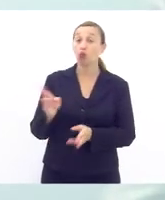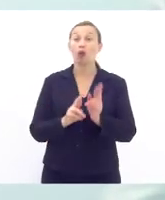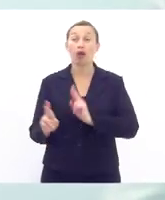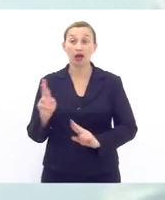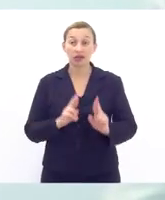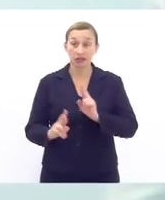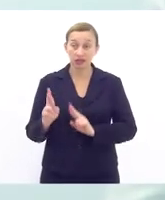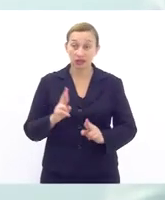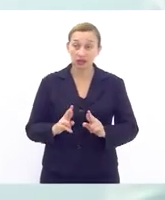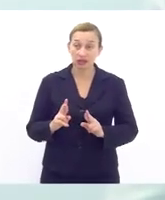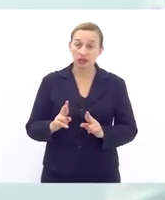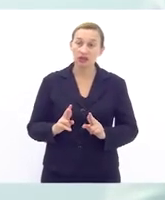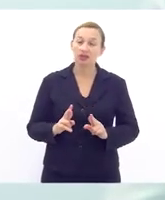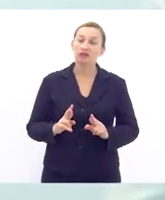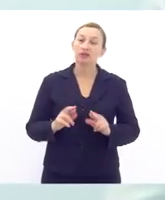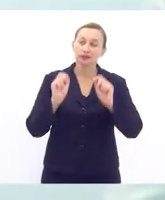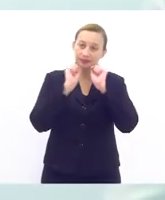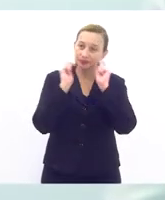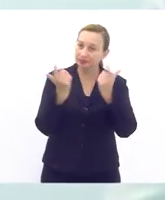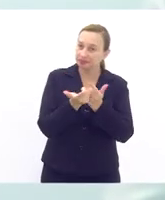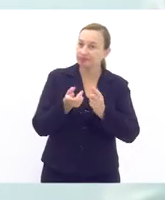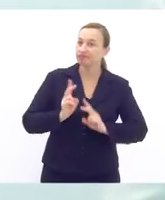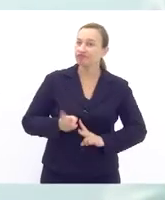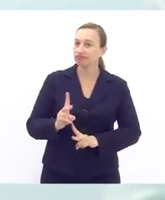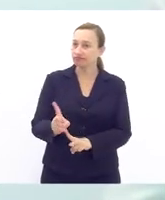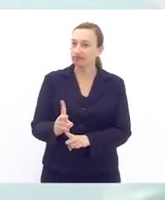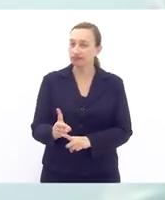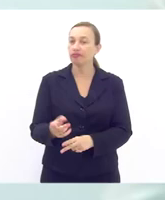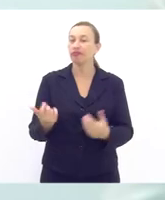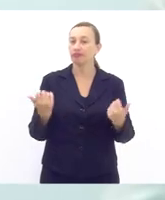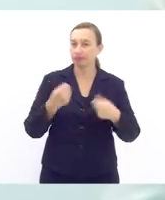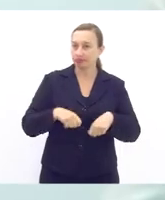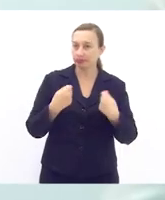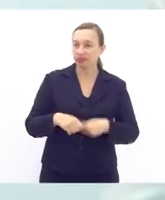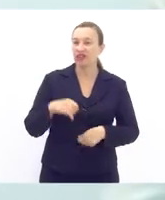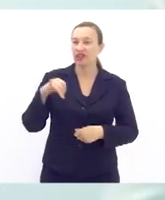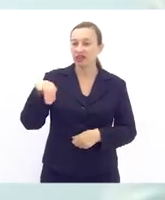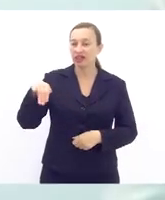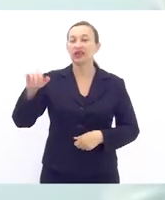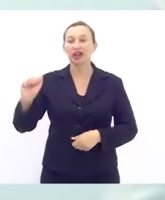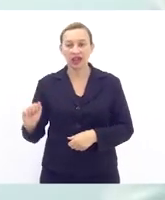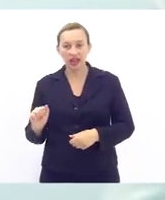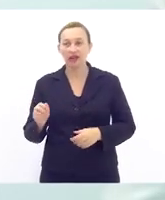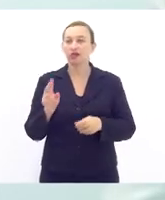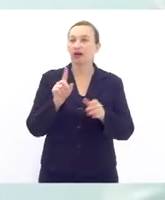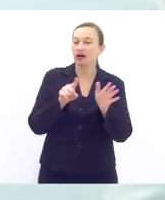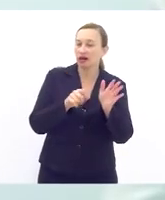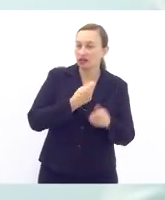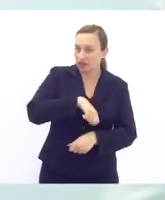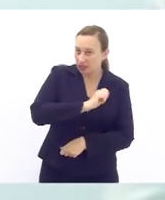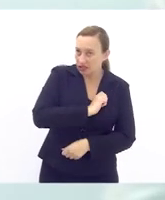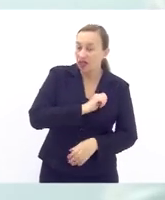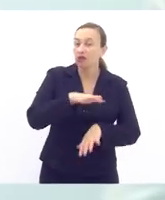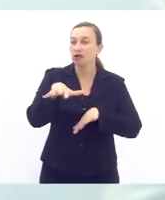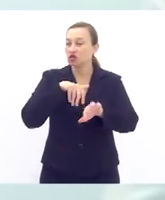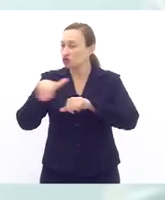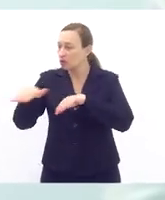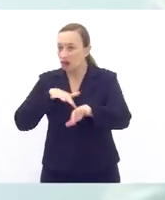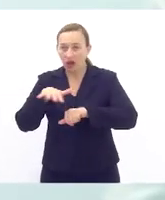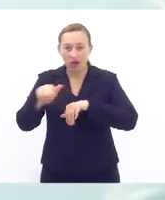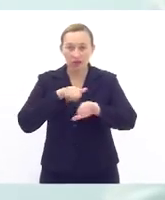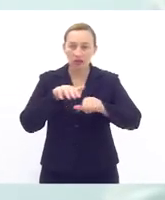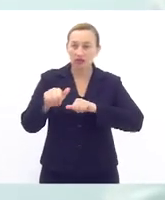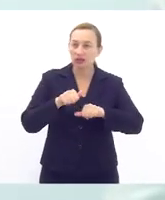a essa Assembleia Legislativa sempre que a gente precisa do ideia para fazer fiscalização para convocar para fazer enfim